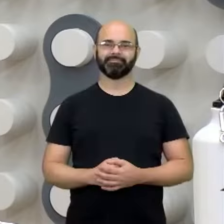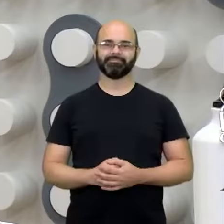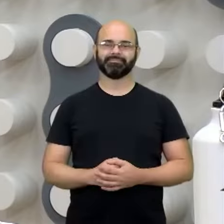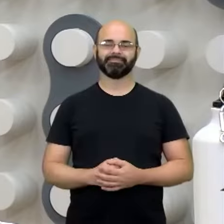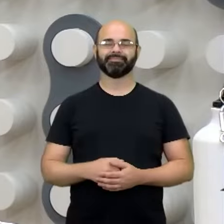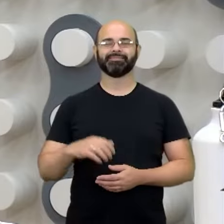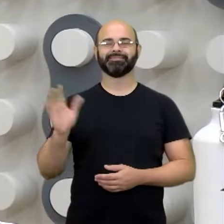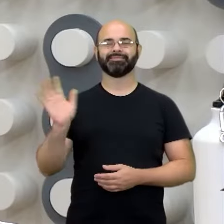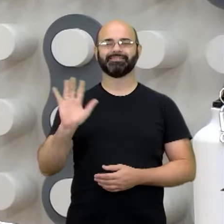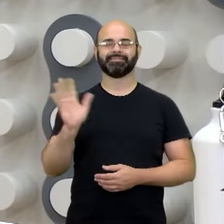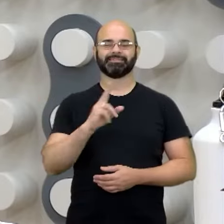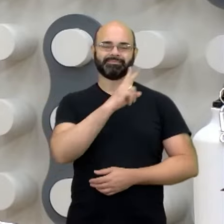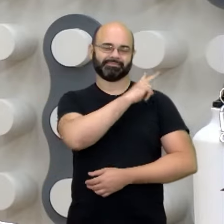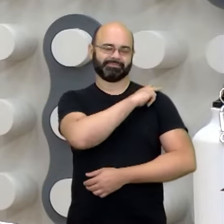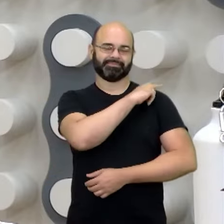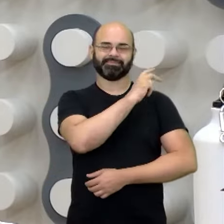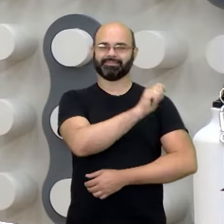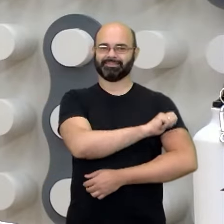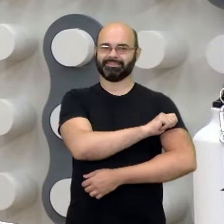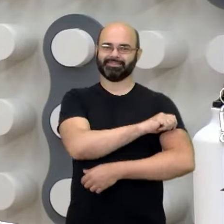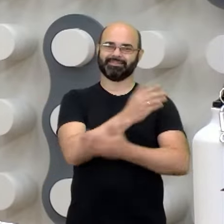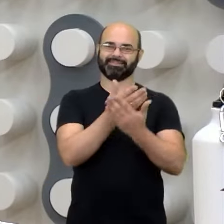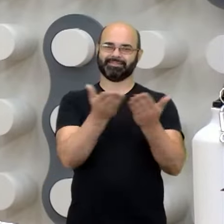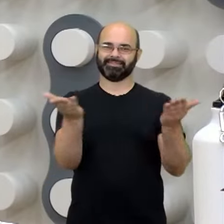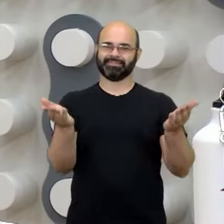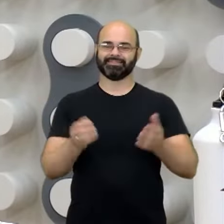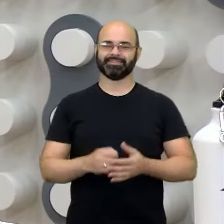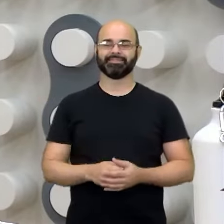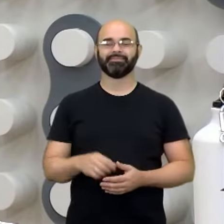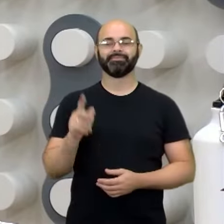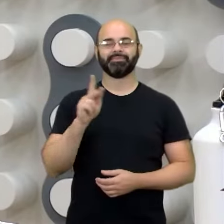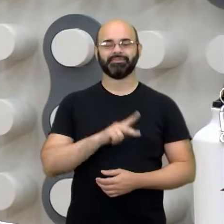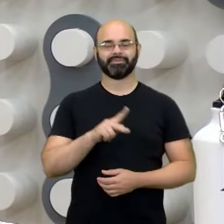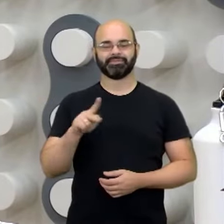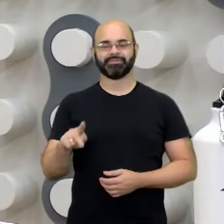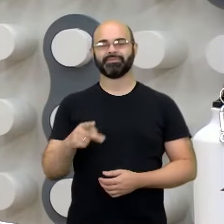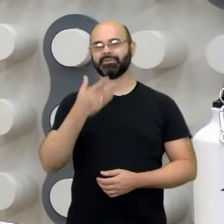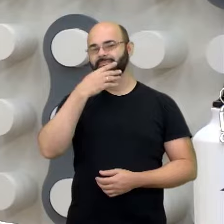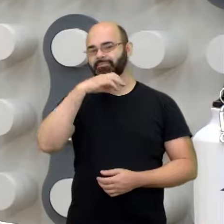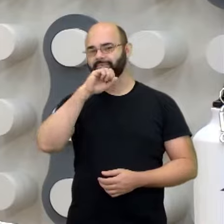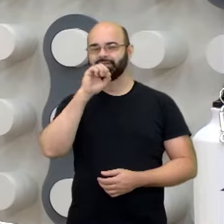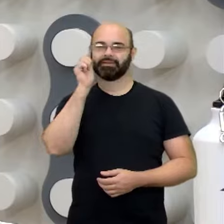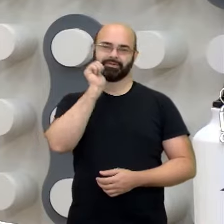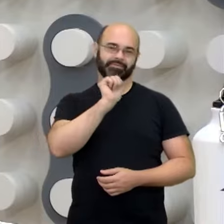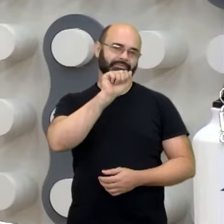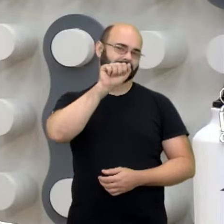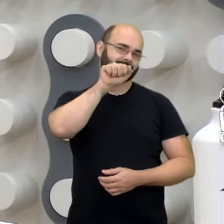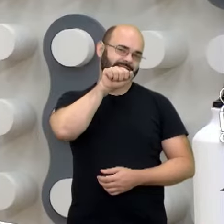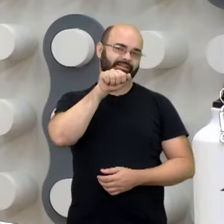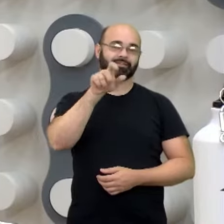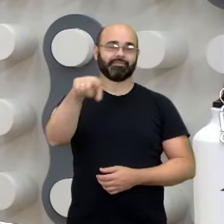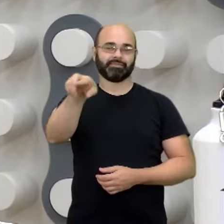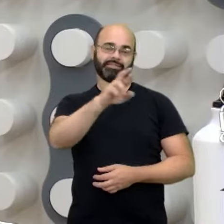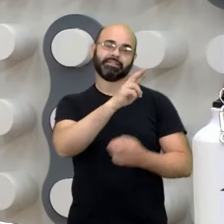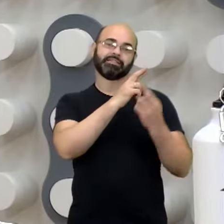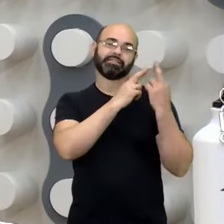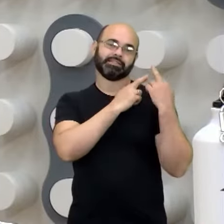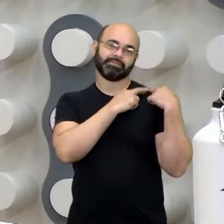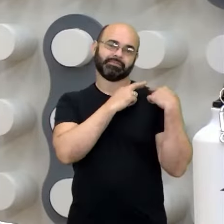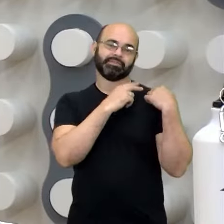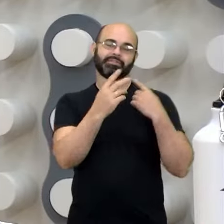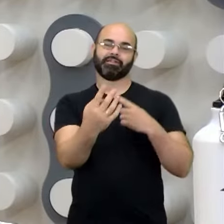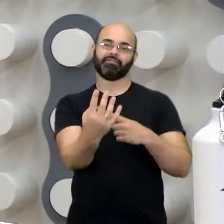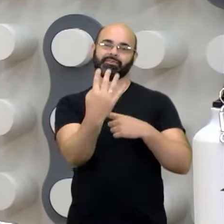Olá, estudante da segunda série, professores, pais, responsáveis e todos que nos acompanham. Tudo bem com vocês? Eu